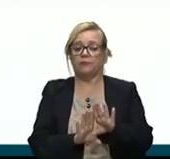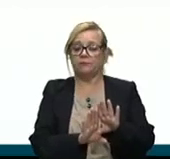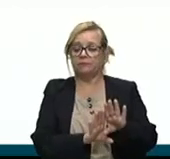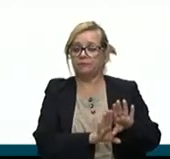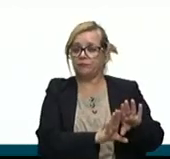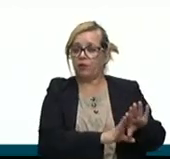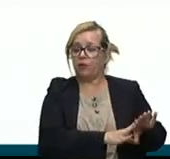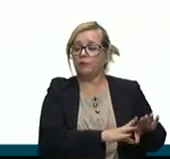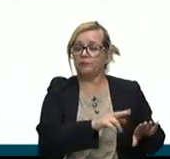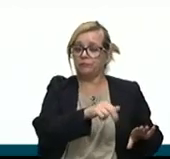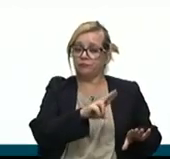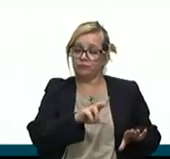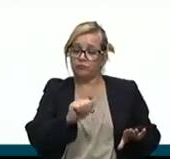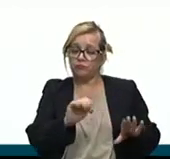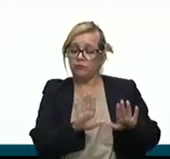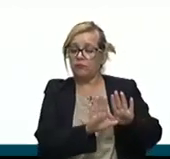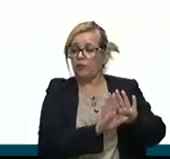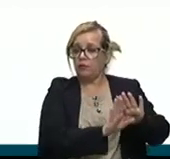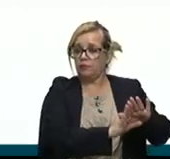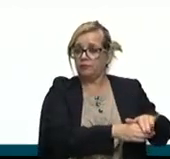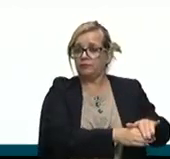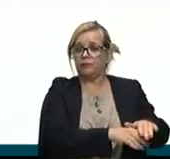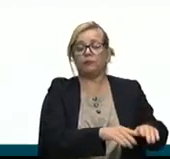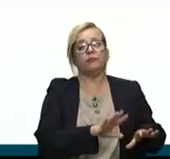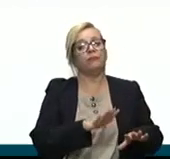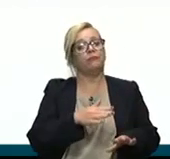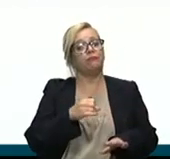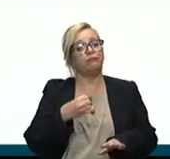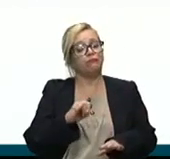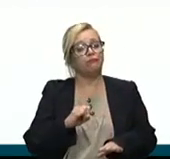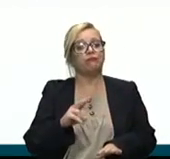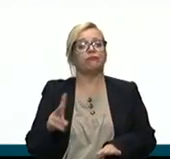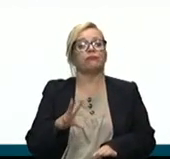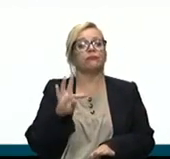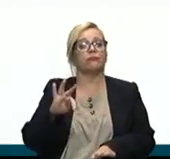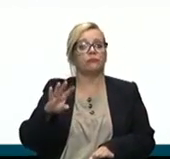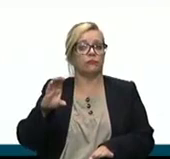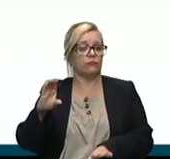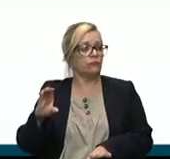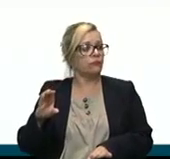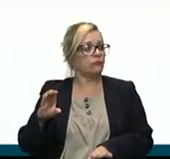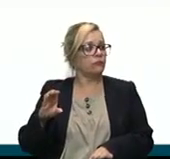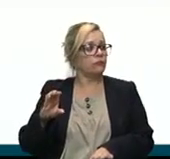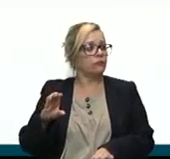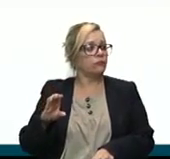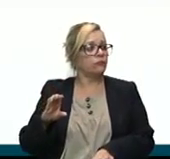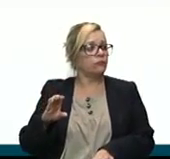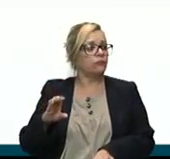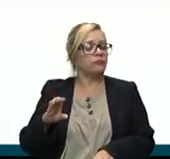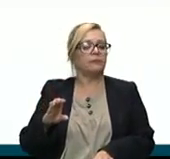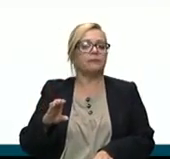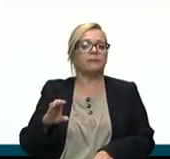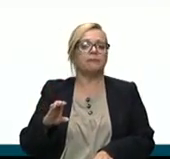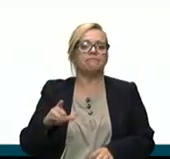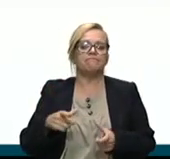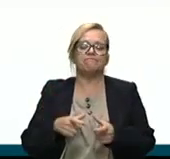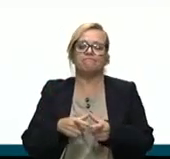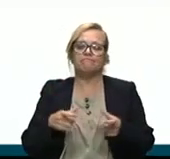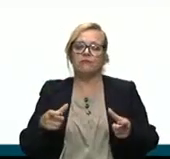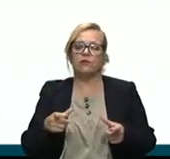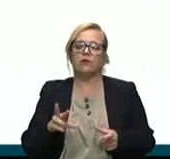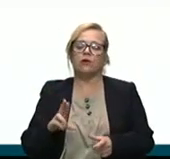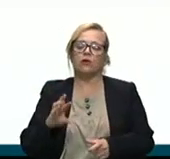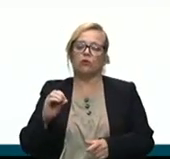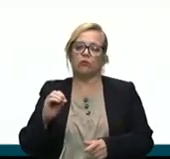hipótese nula caso o valor de TC, que nós ainda vamos calcular, seja muito maior que ρ